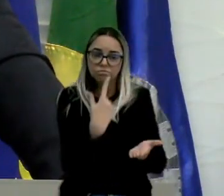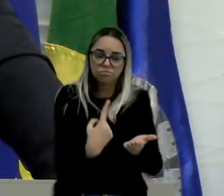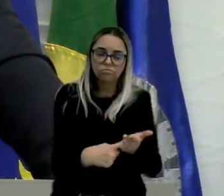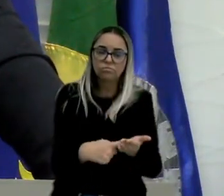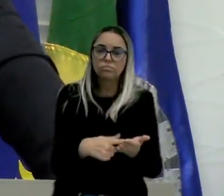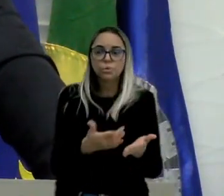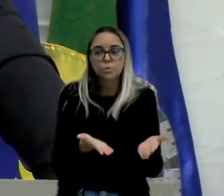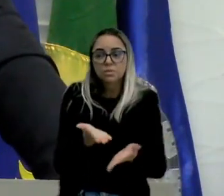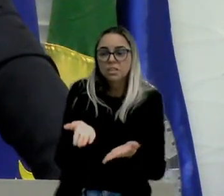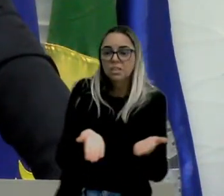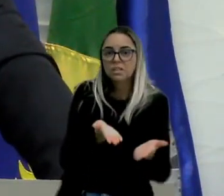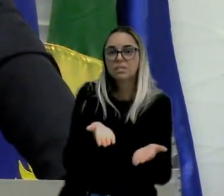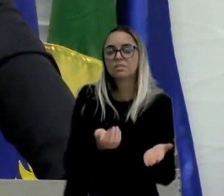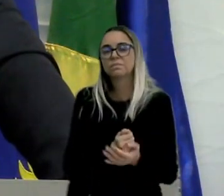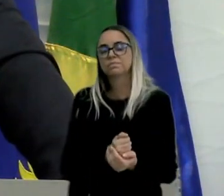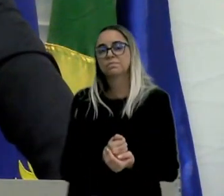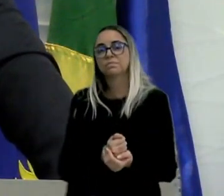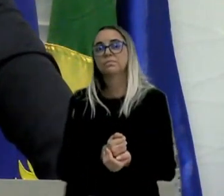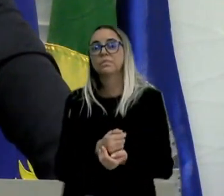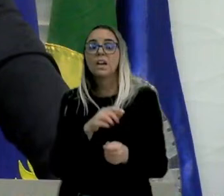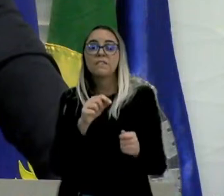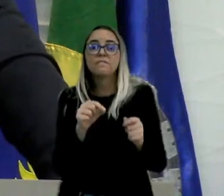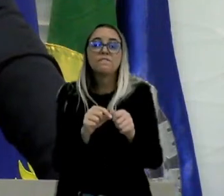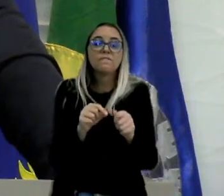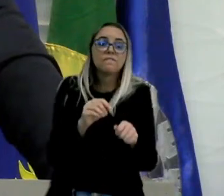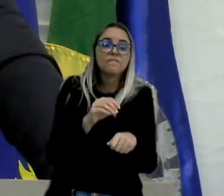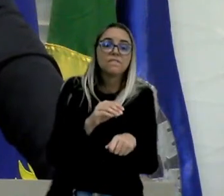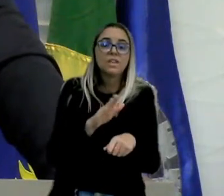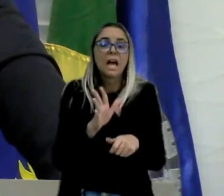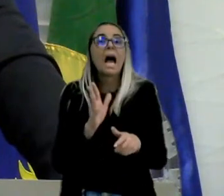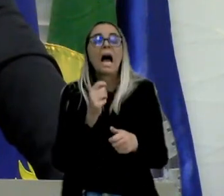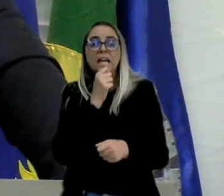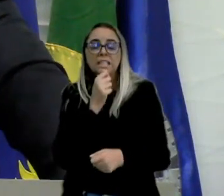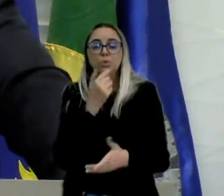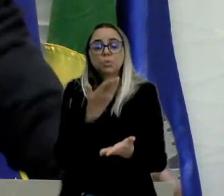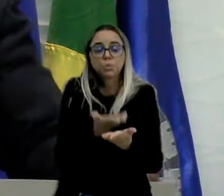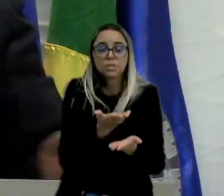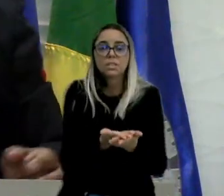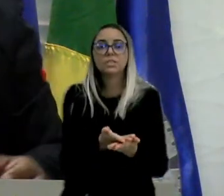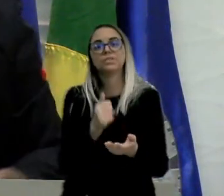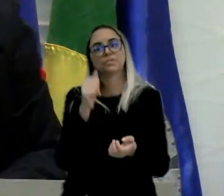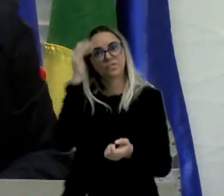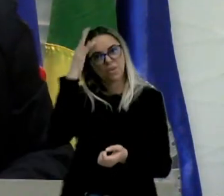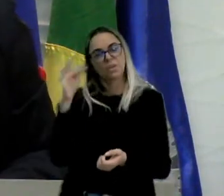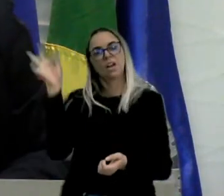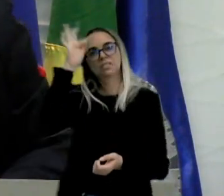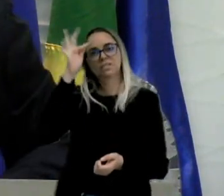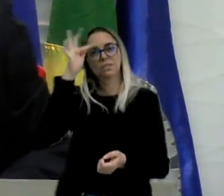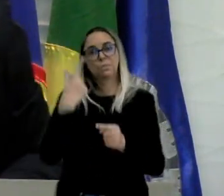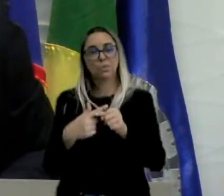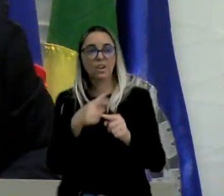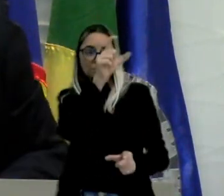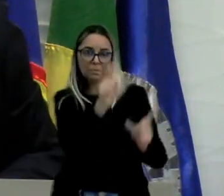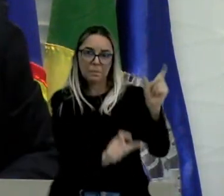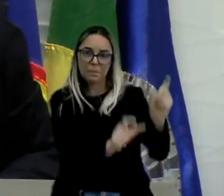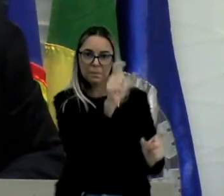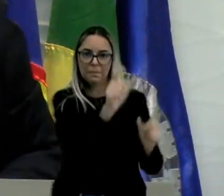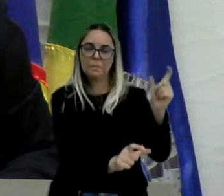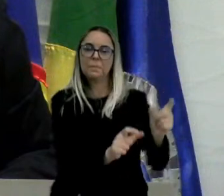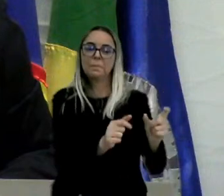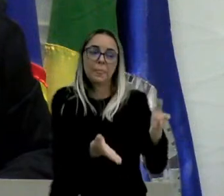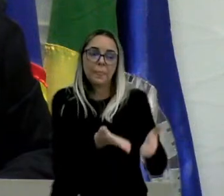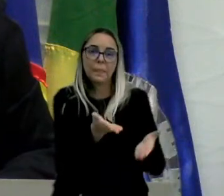cuidadores é para quem tá fazendo faculdade é uma ajuda para pagar a